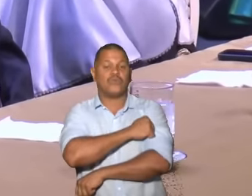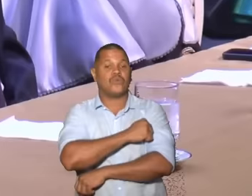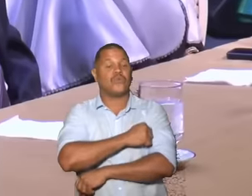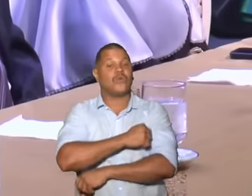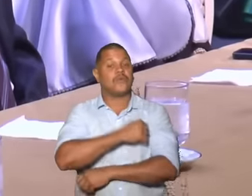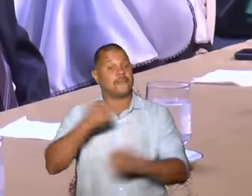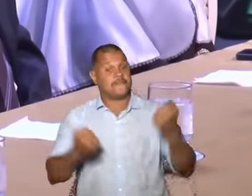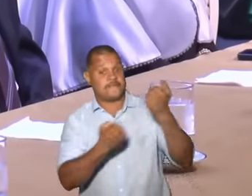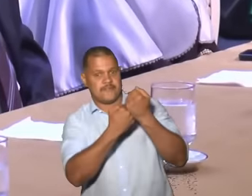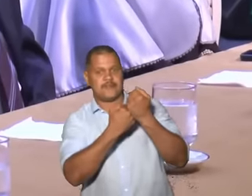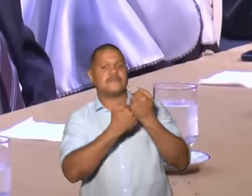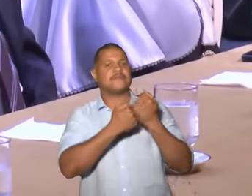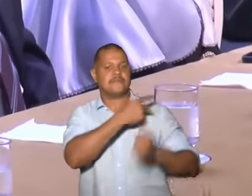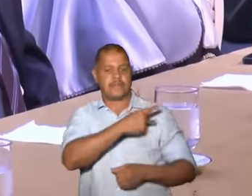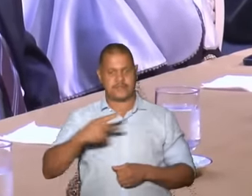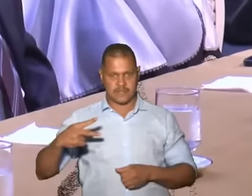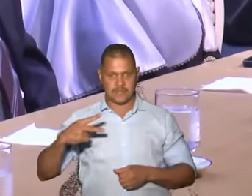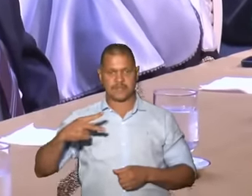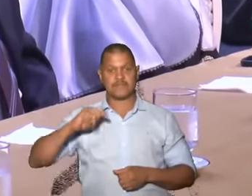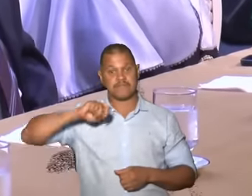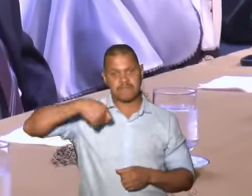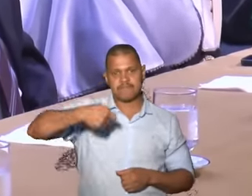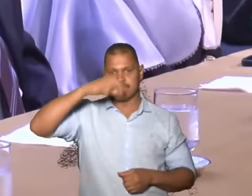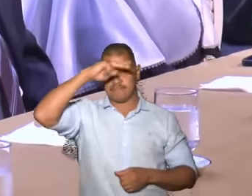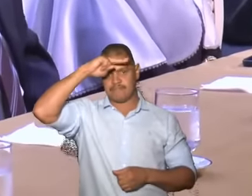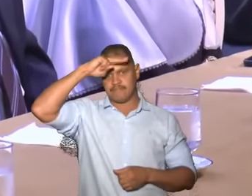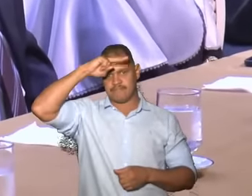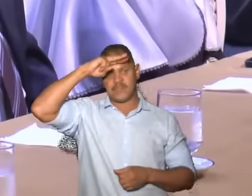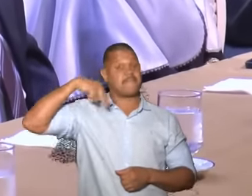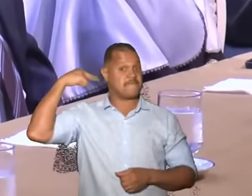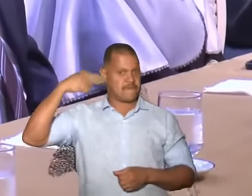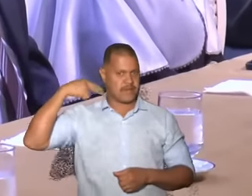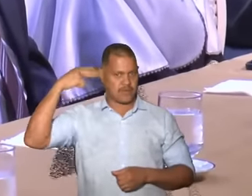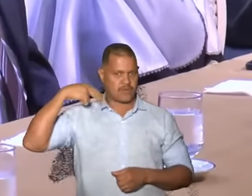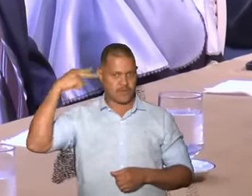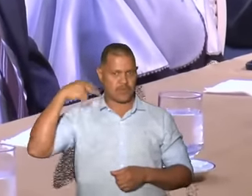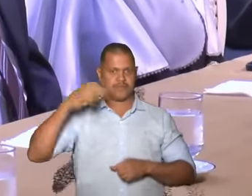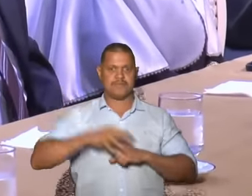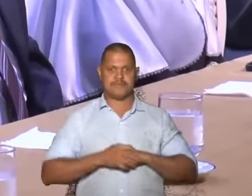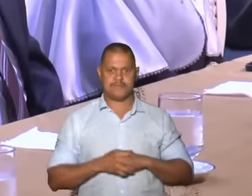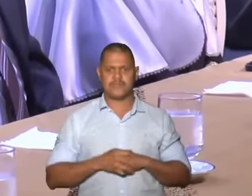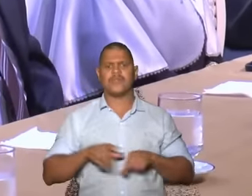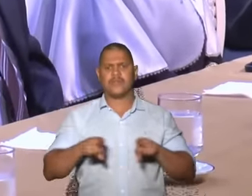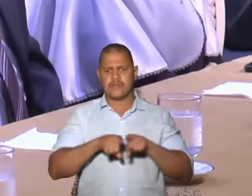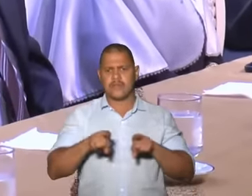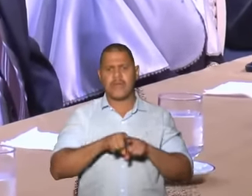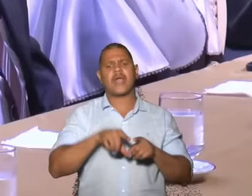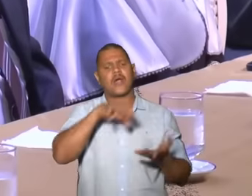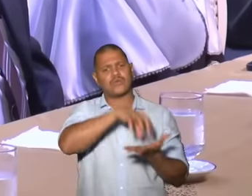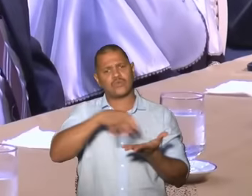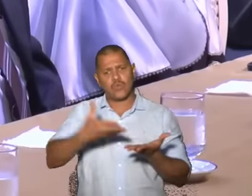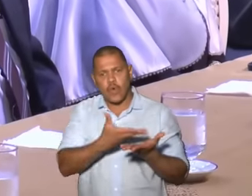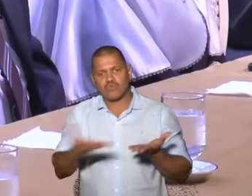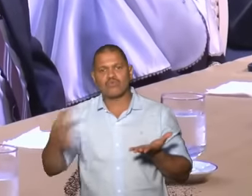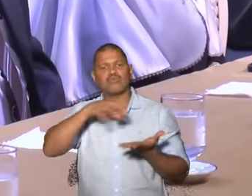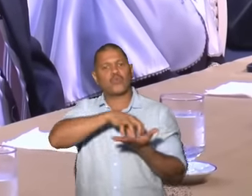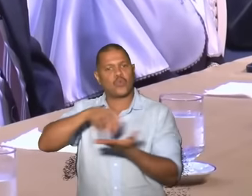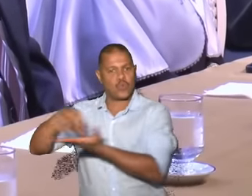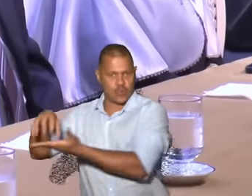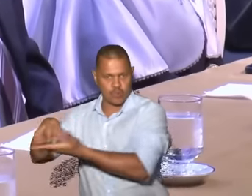de Viçosa, vereador Daniel Cabral, também ao secretário de Órgãos Colegiados, à homenageada geral também, a